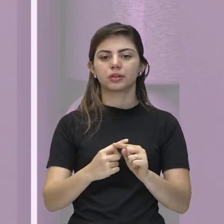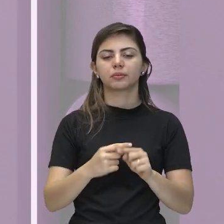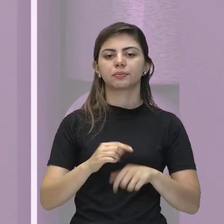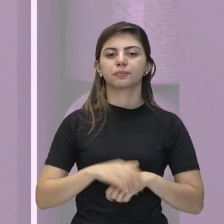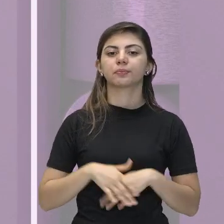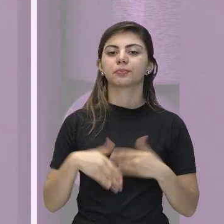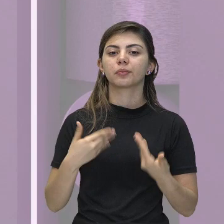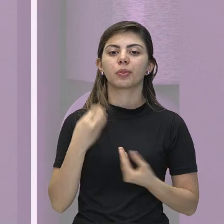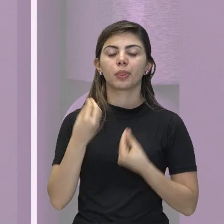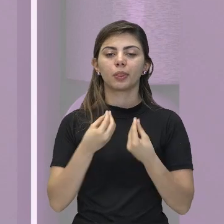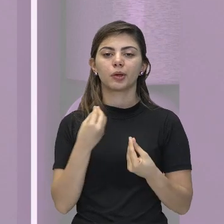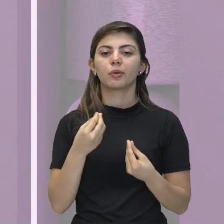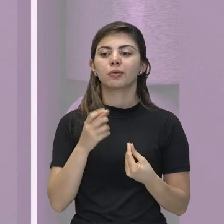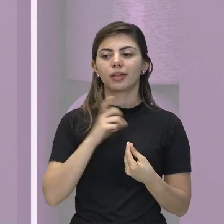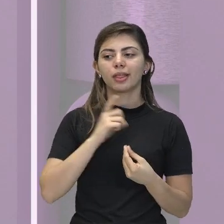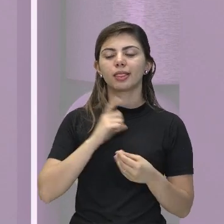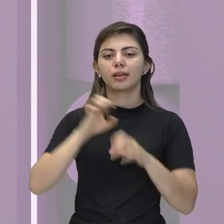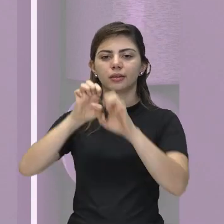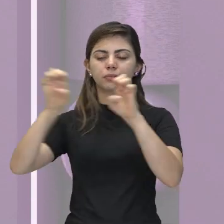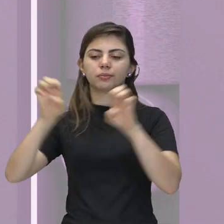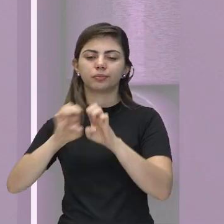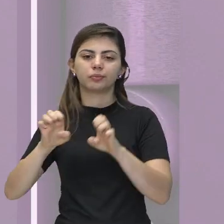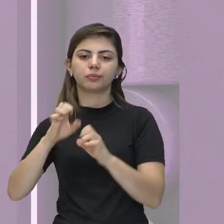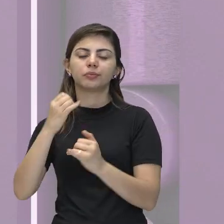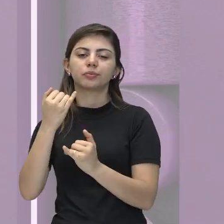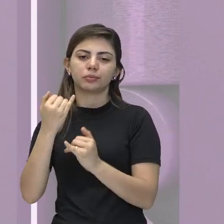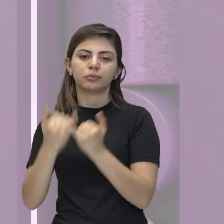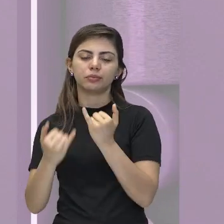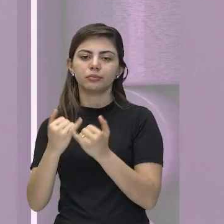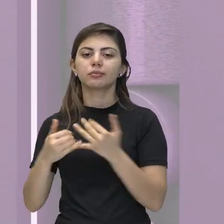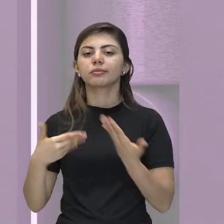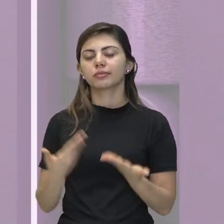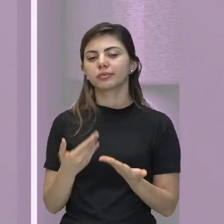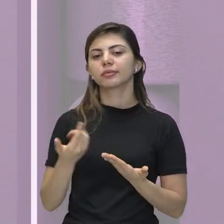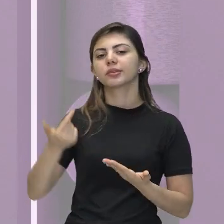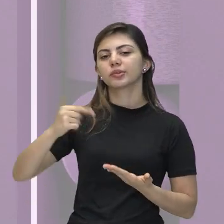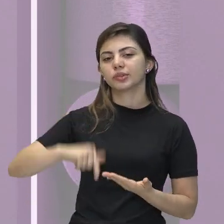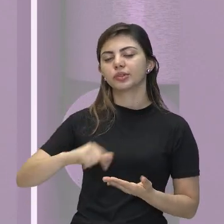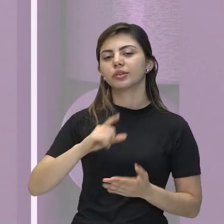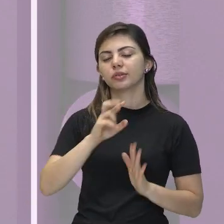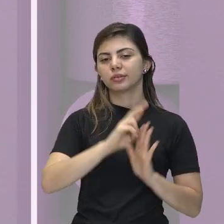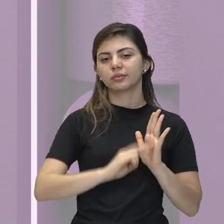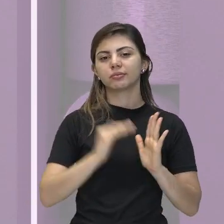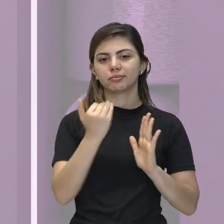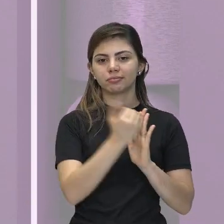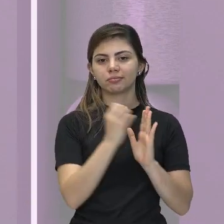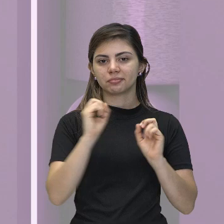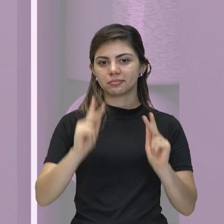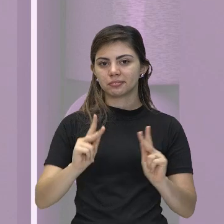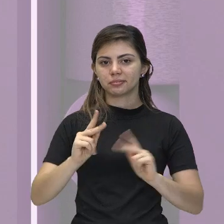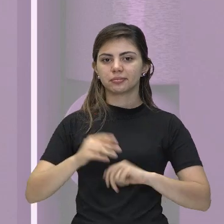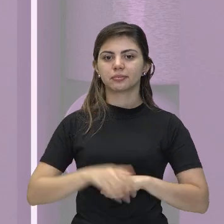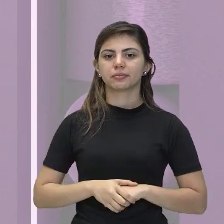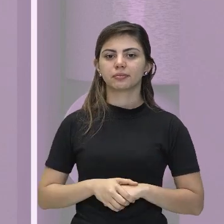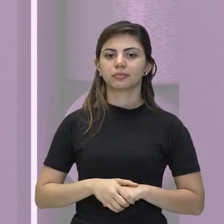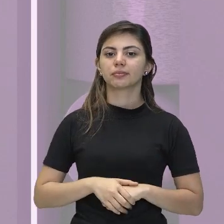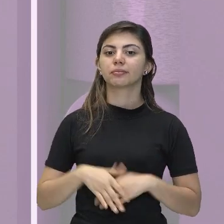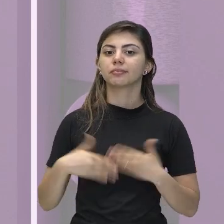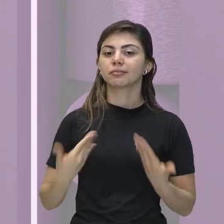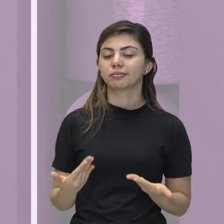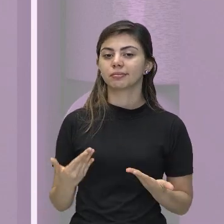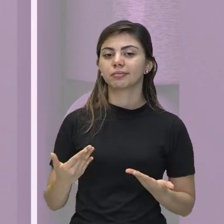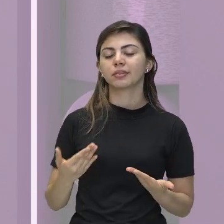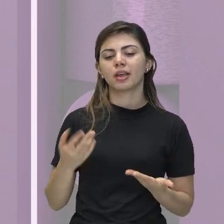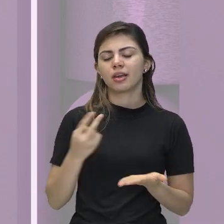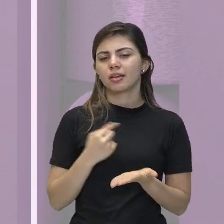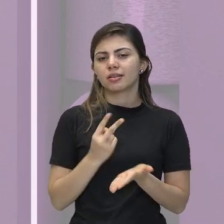que torne os termos simétricos. E aí, daí para frente, a gente vai fazer de novo o mesmo passo a passo. Entendido? E como eu sempre